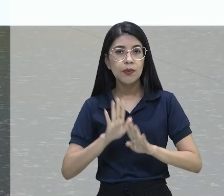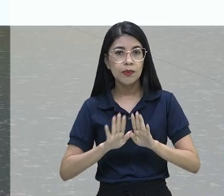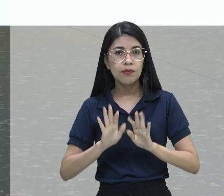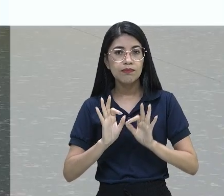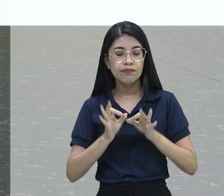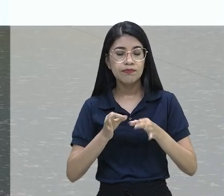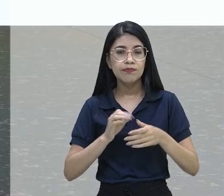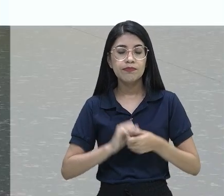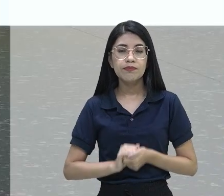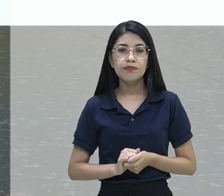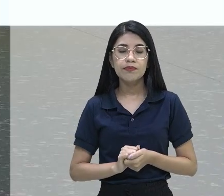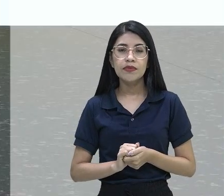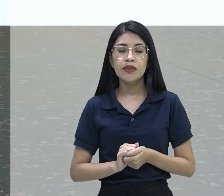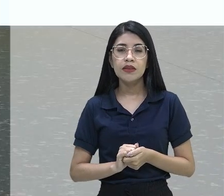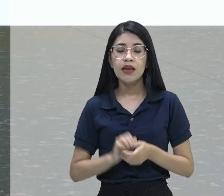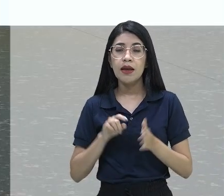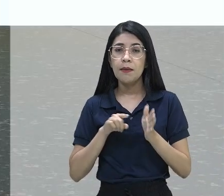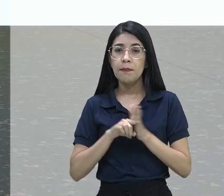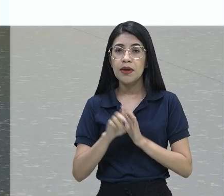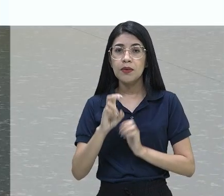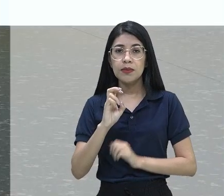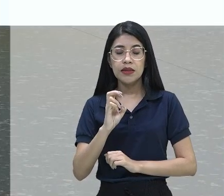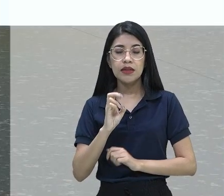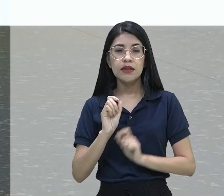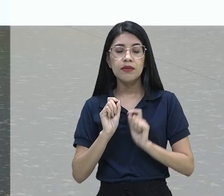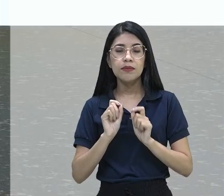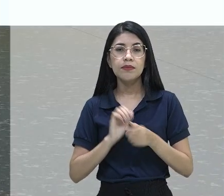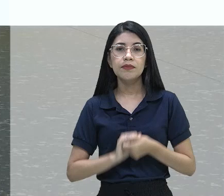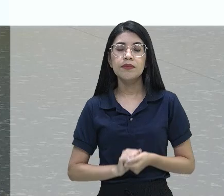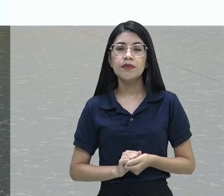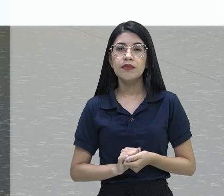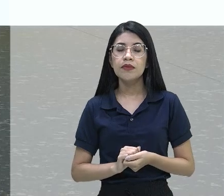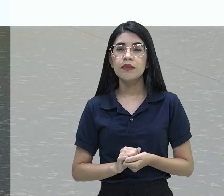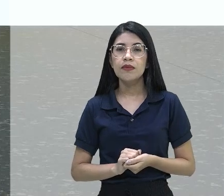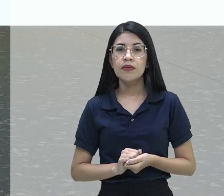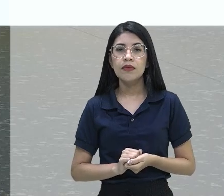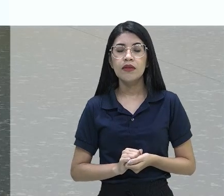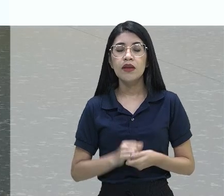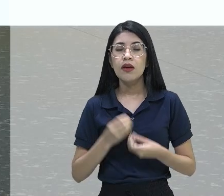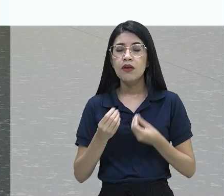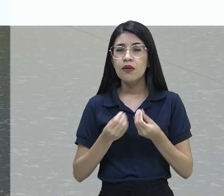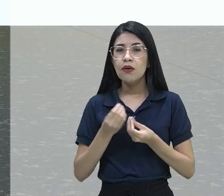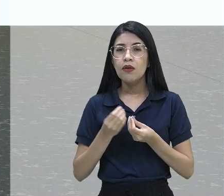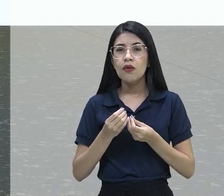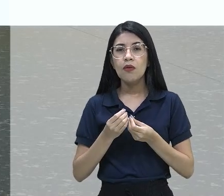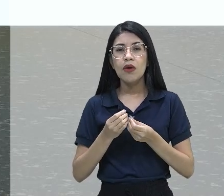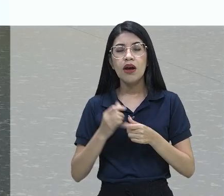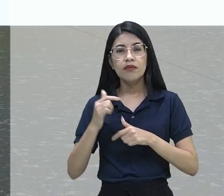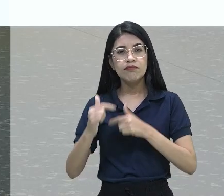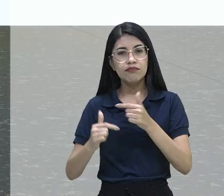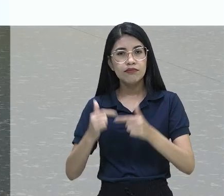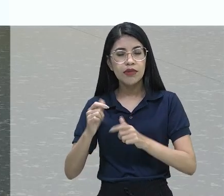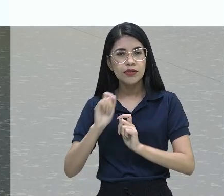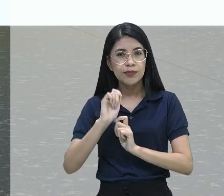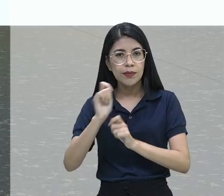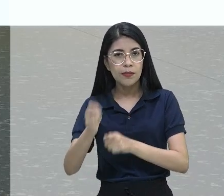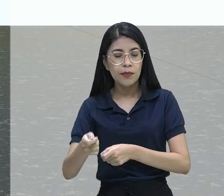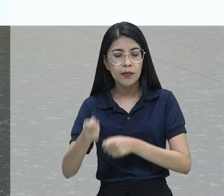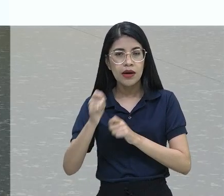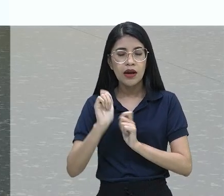nossa quinta pergunta, né, que é a análise do gráfico. Como o crescimento de uma atividade como a pesca pode se